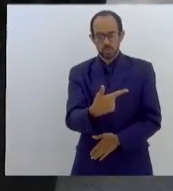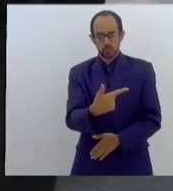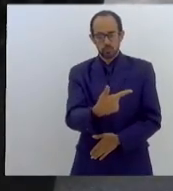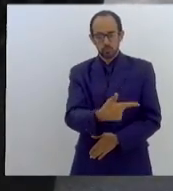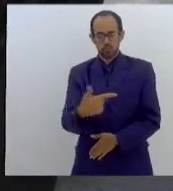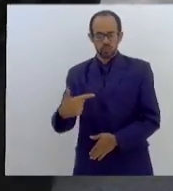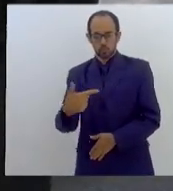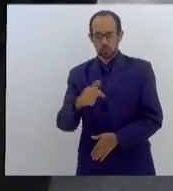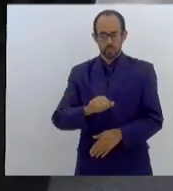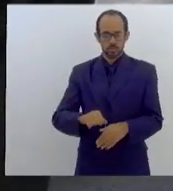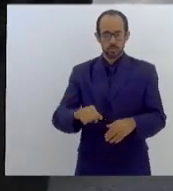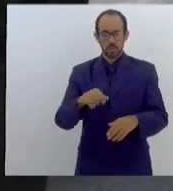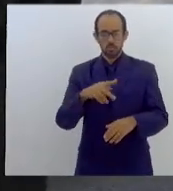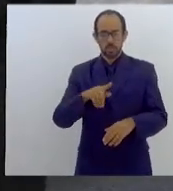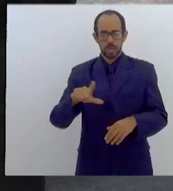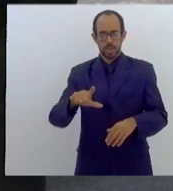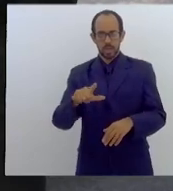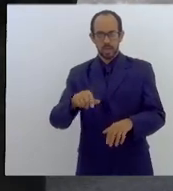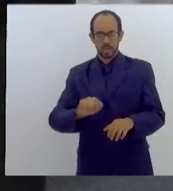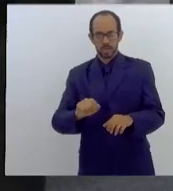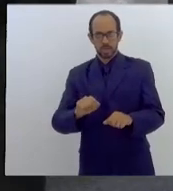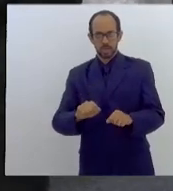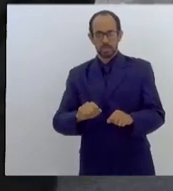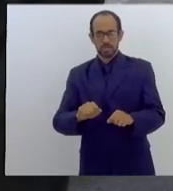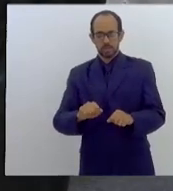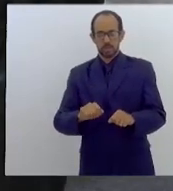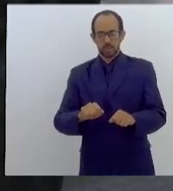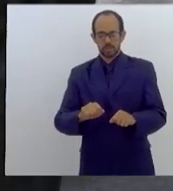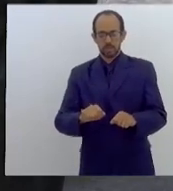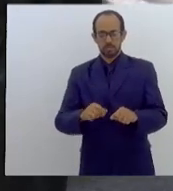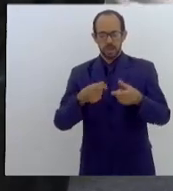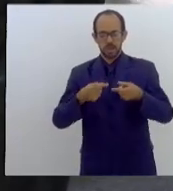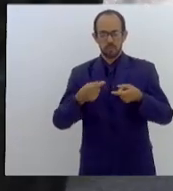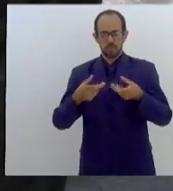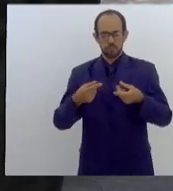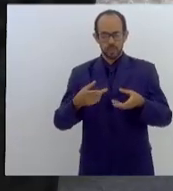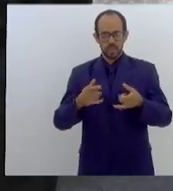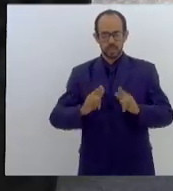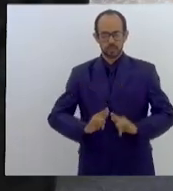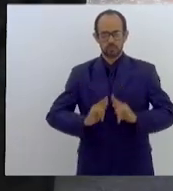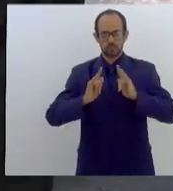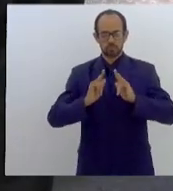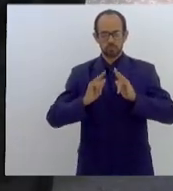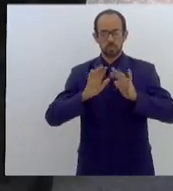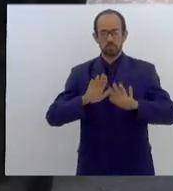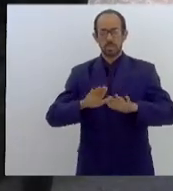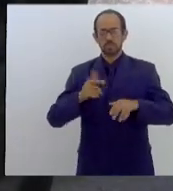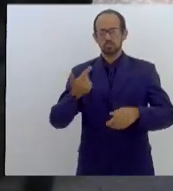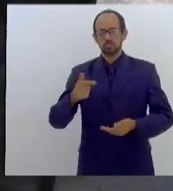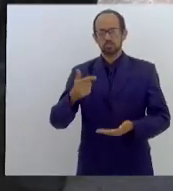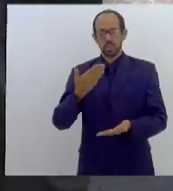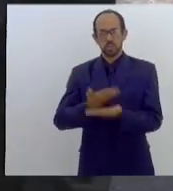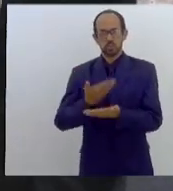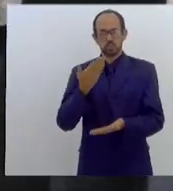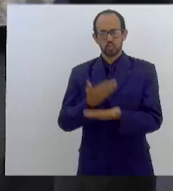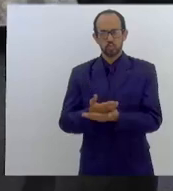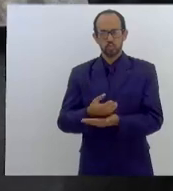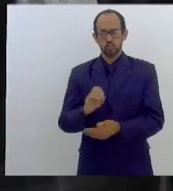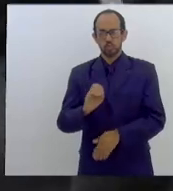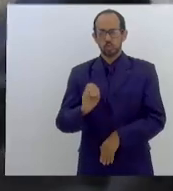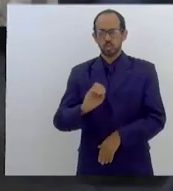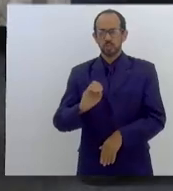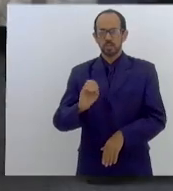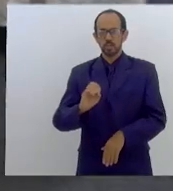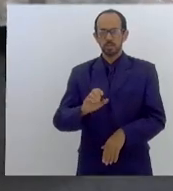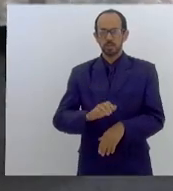que coloca regras gerais para alienação desses imóveis do Estado, mas não há nenhum estudo hoje, nem inicial, muito